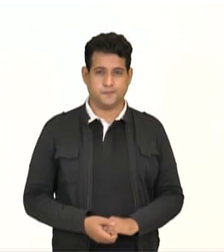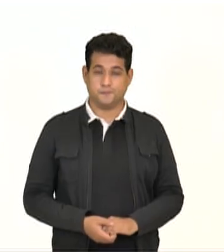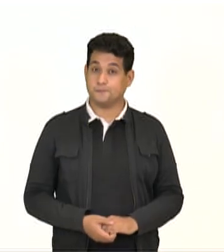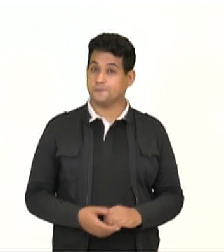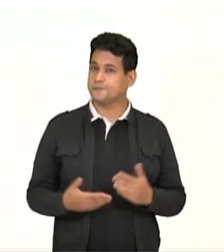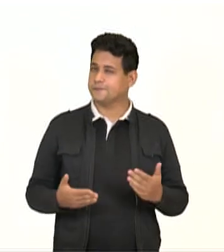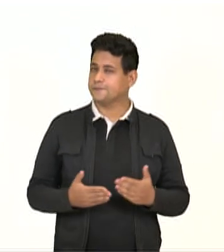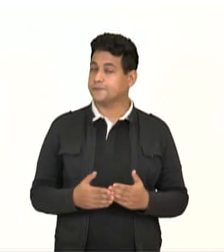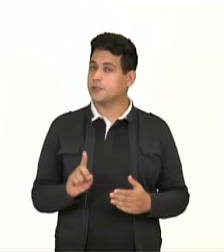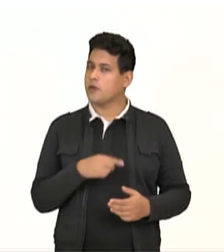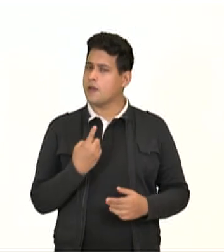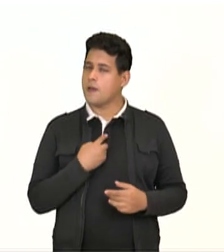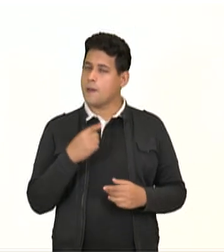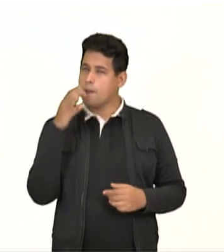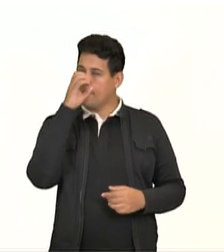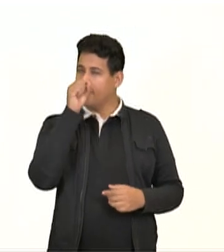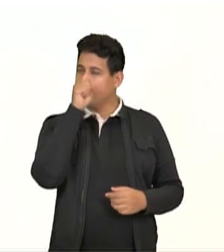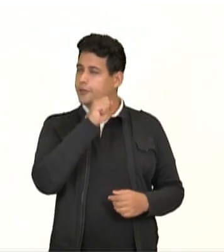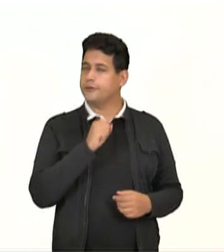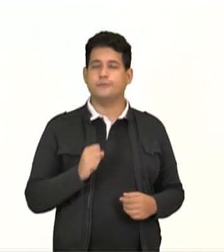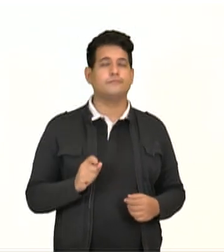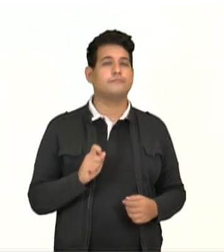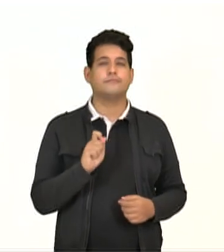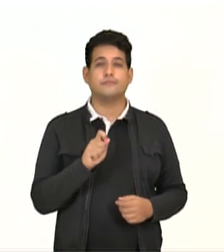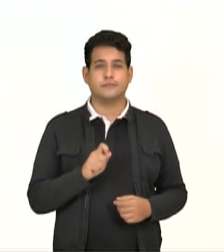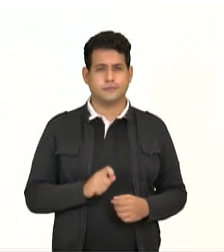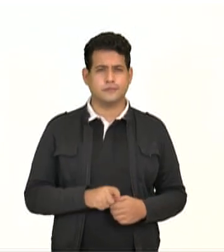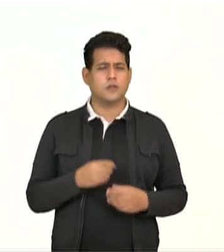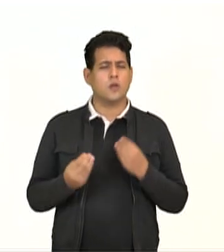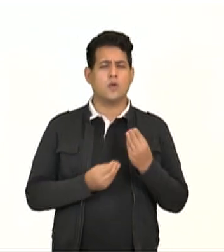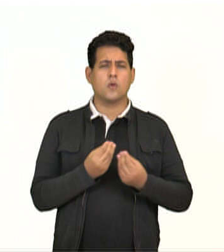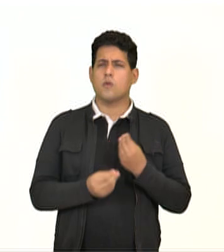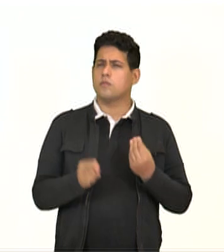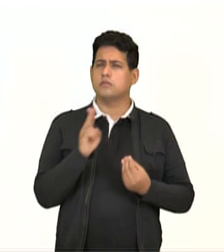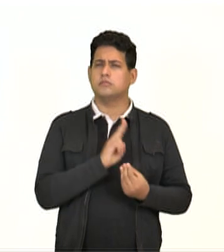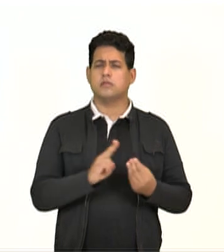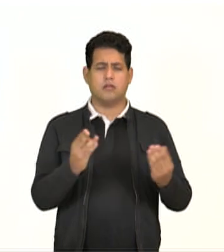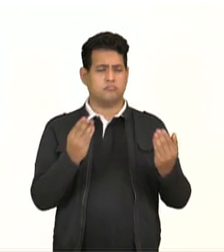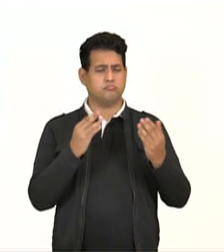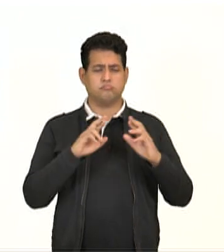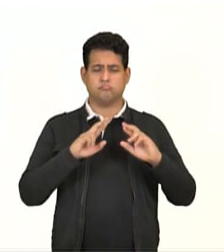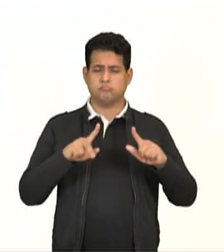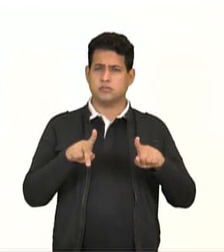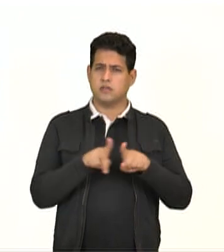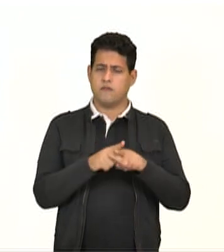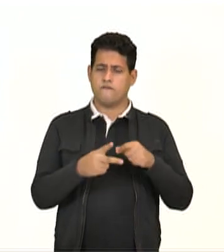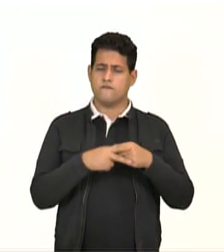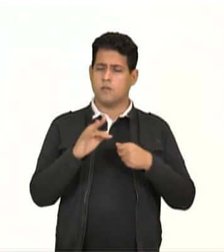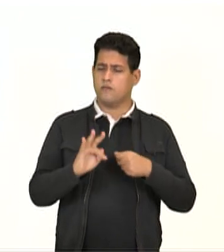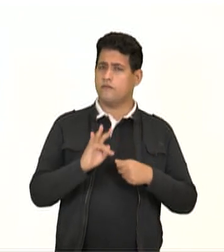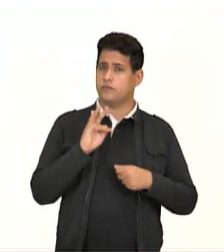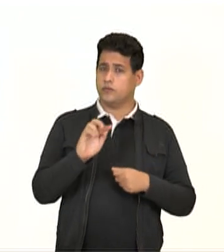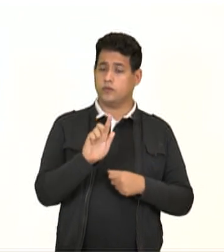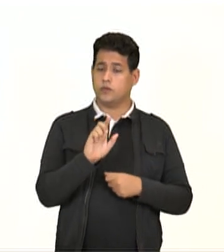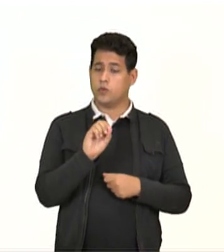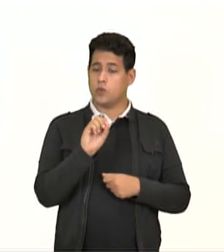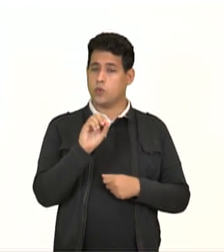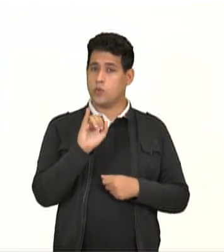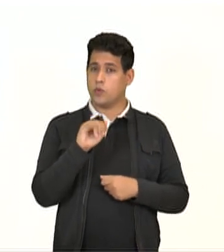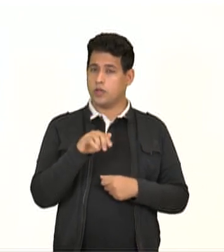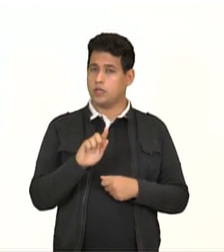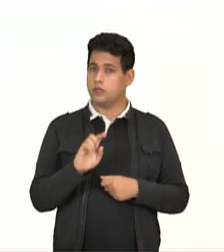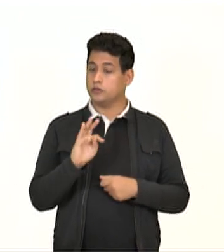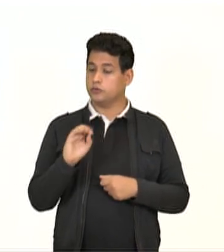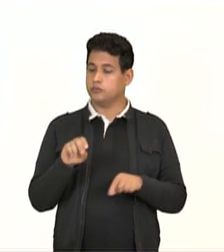E aí, o que nós vimos hoje? Como utilizar e diferenciar as formas verbais do futuro going to e